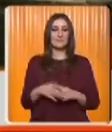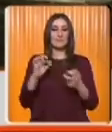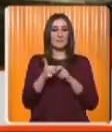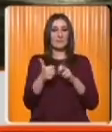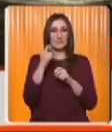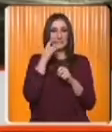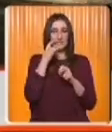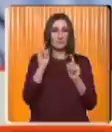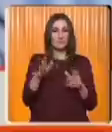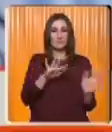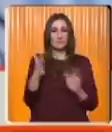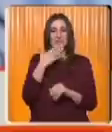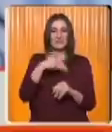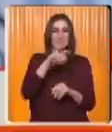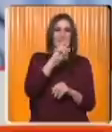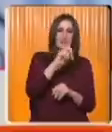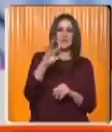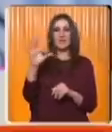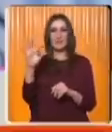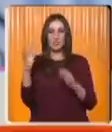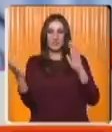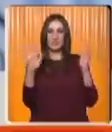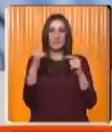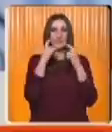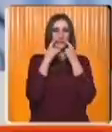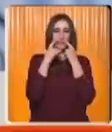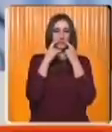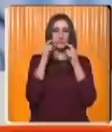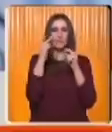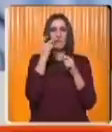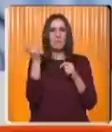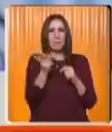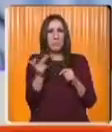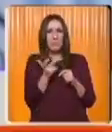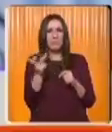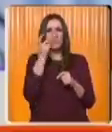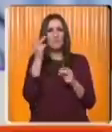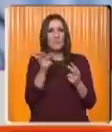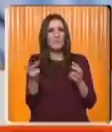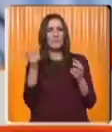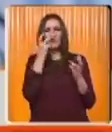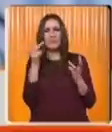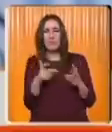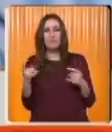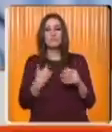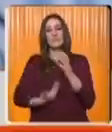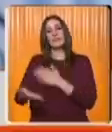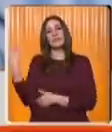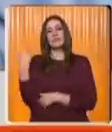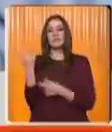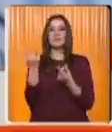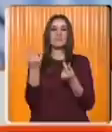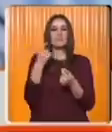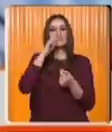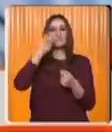meus problemas dentários começaram por volta aí dos 13, 14 anos. Meus dentes da frente começaram a apodrecer e antigamente era mais